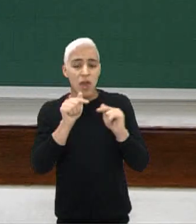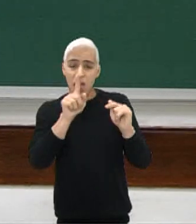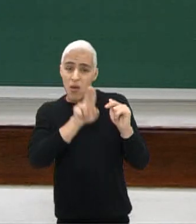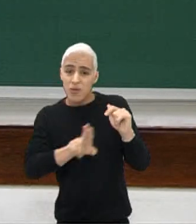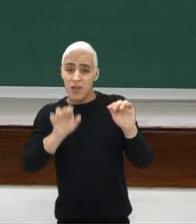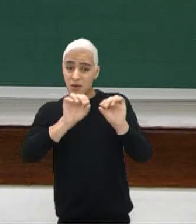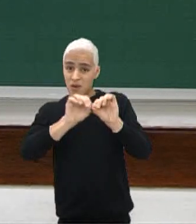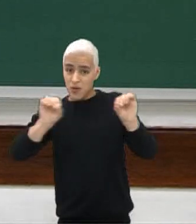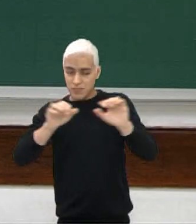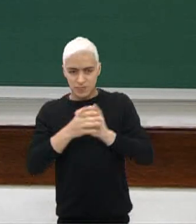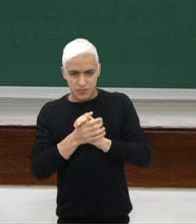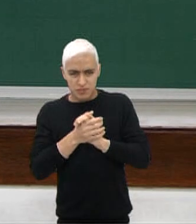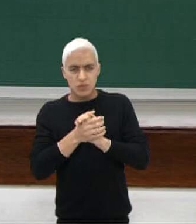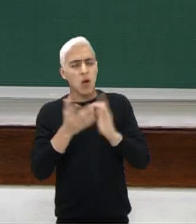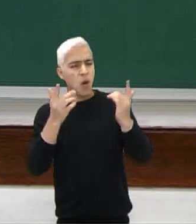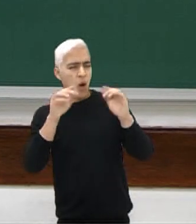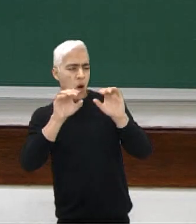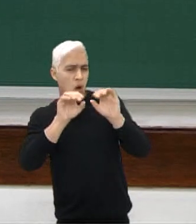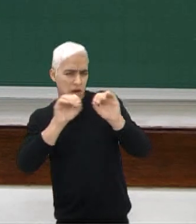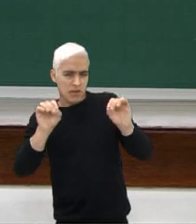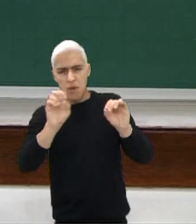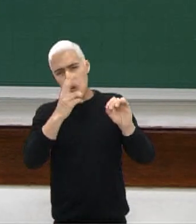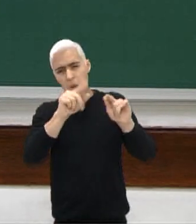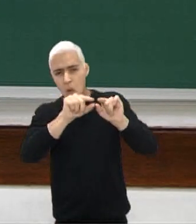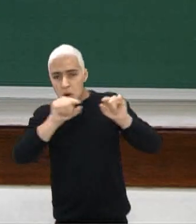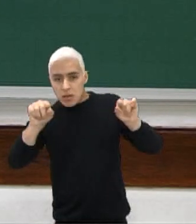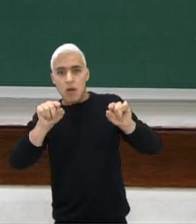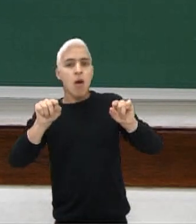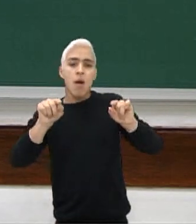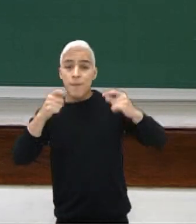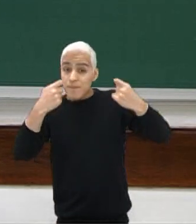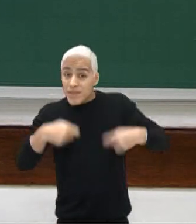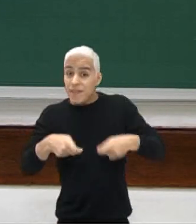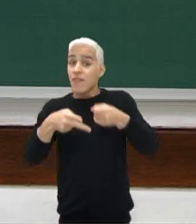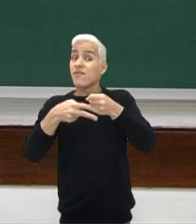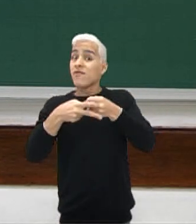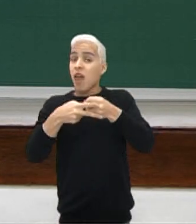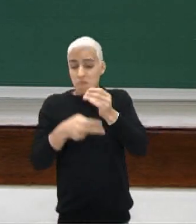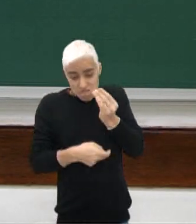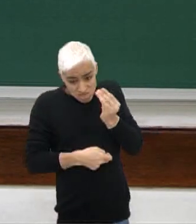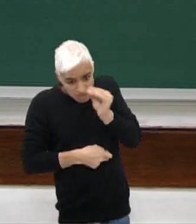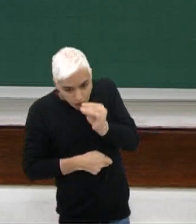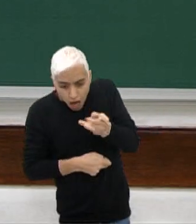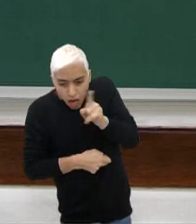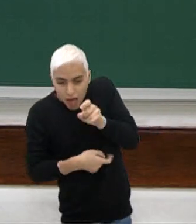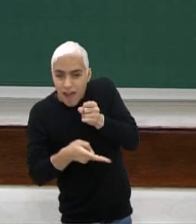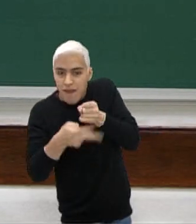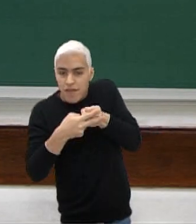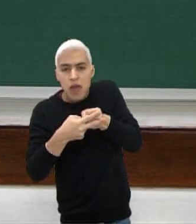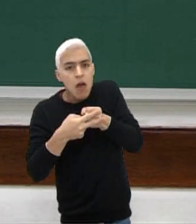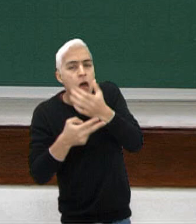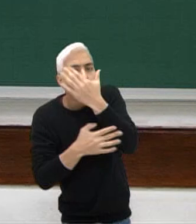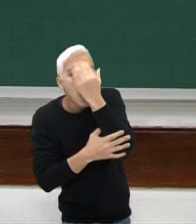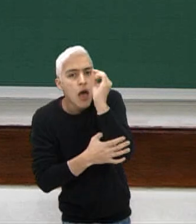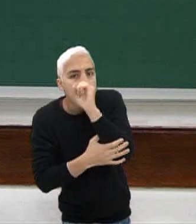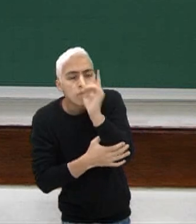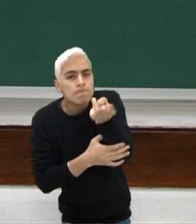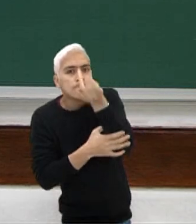oração. Lembrando, para ter oração, vou precisar de um verbo. Essa informação é extremamente importante, não podem